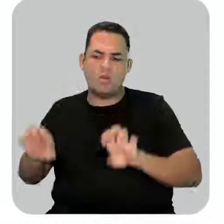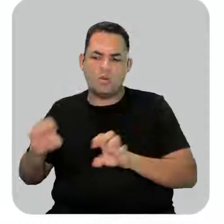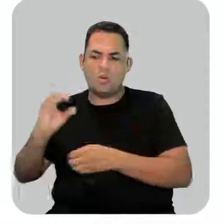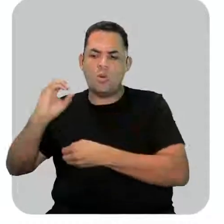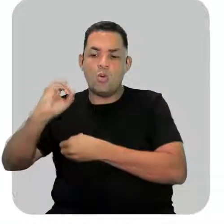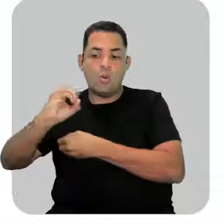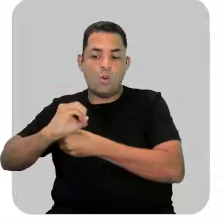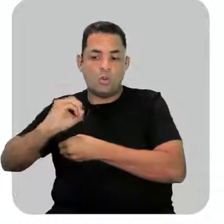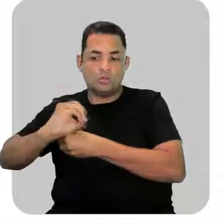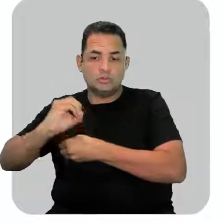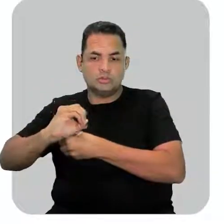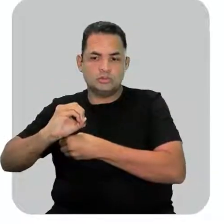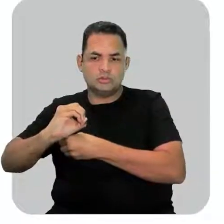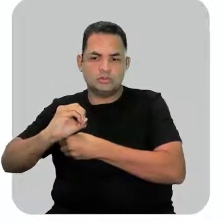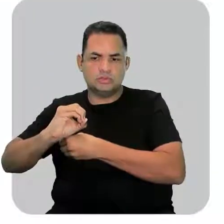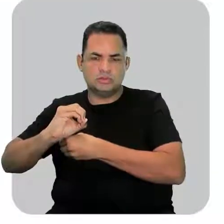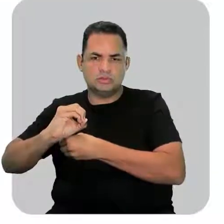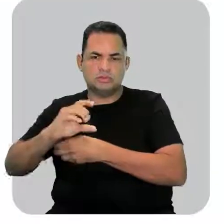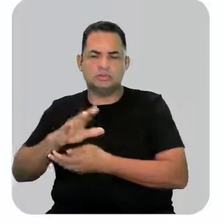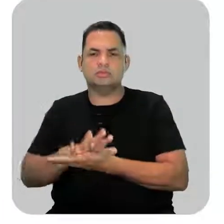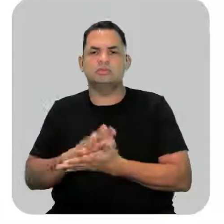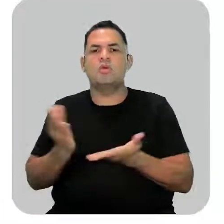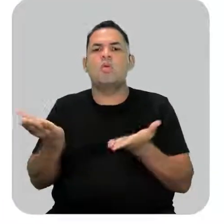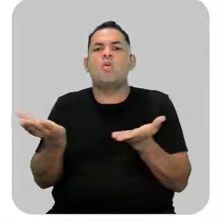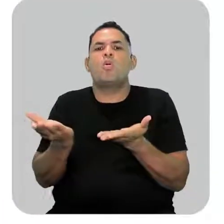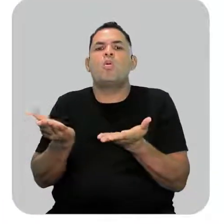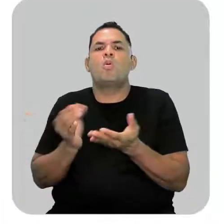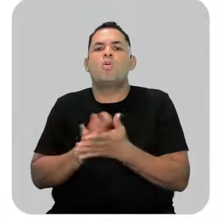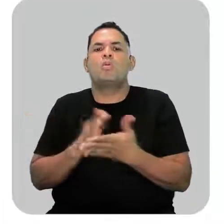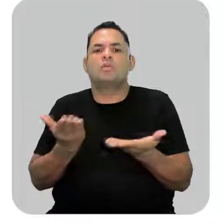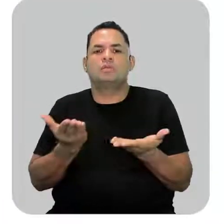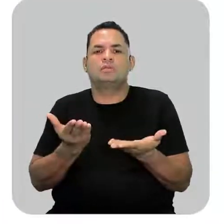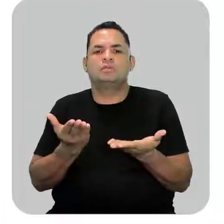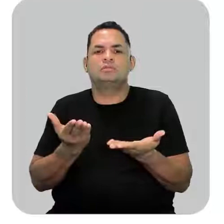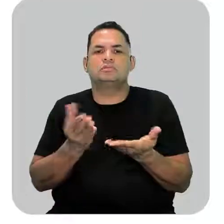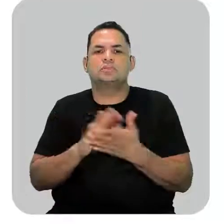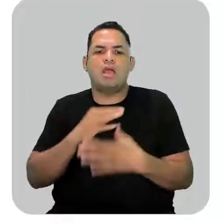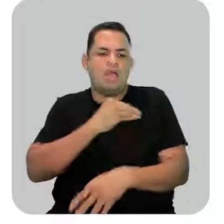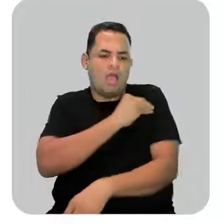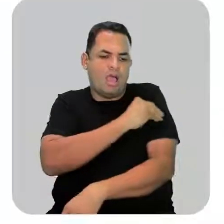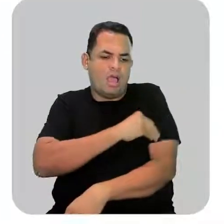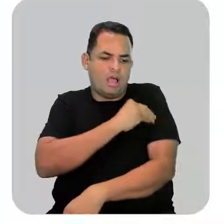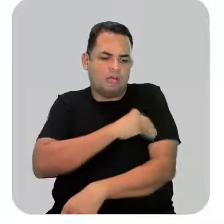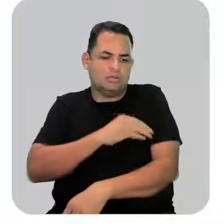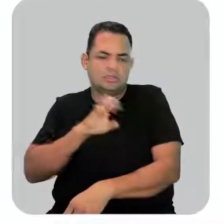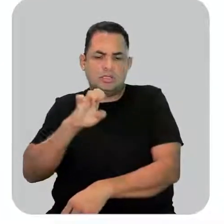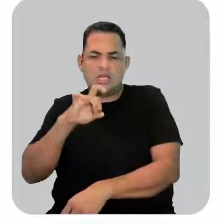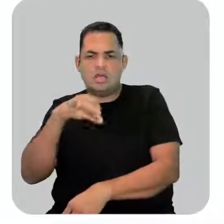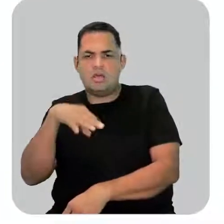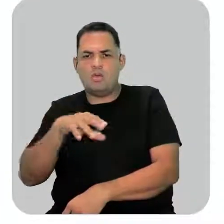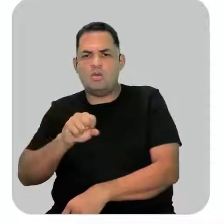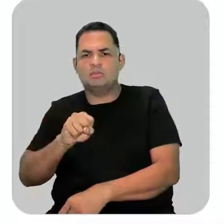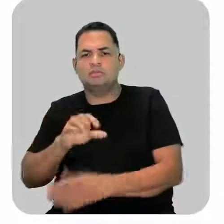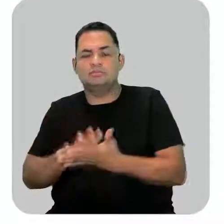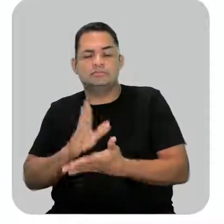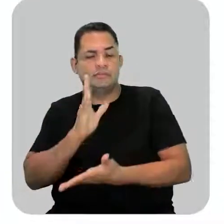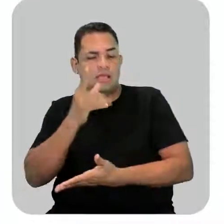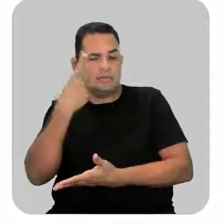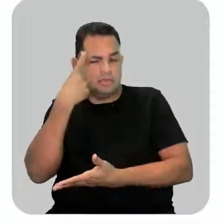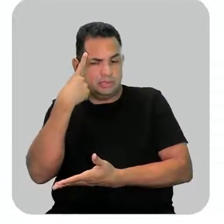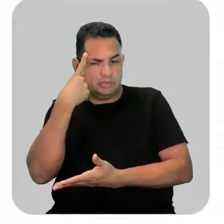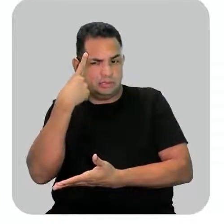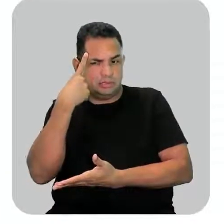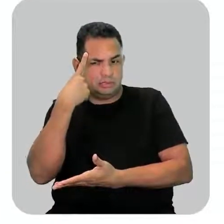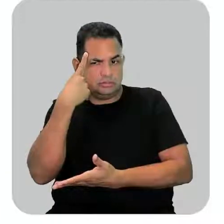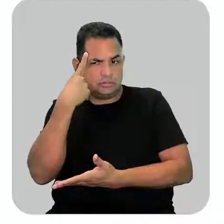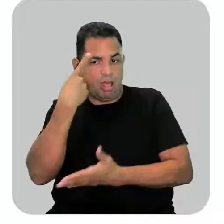oxigênio da mesma forma. Então hoje, como a gente vai falar sobre álcools e enóis, já vai pensando aí,